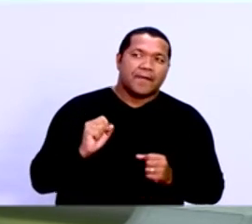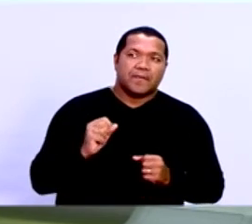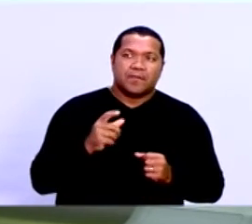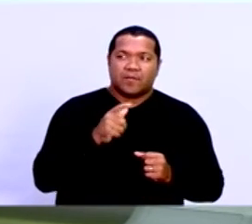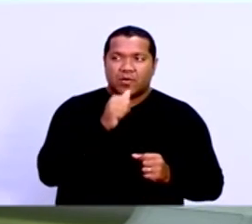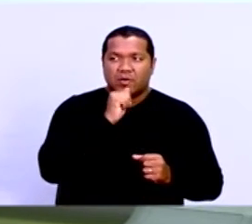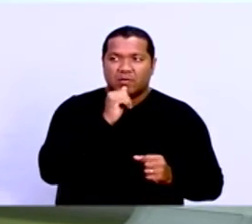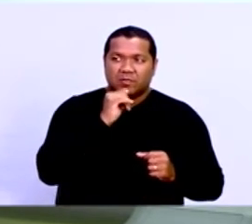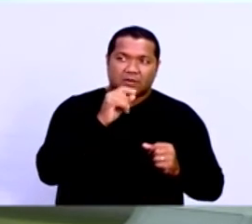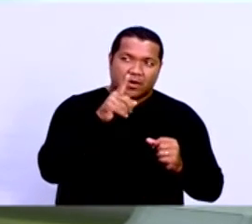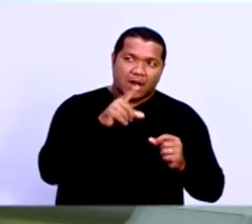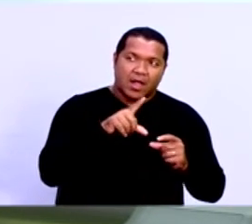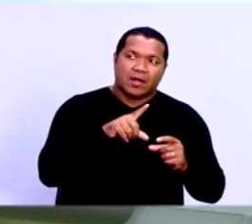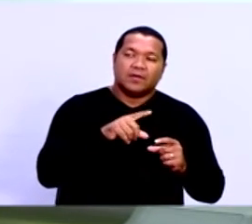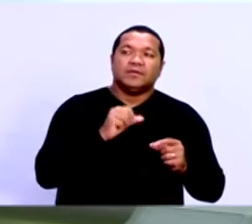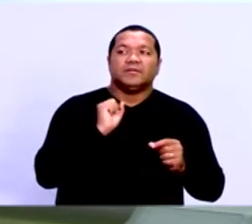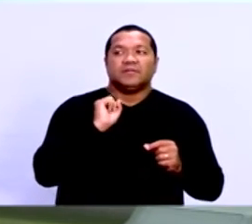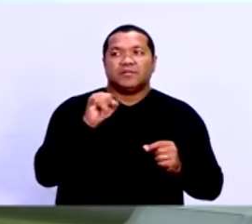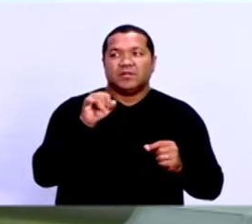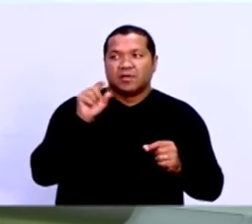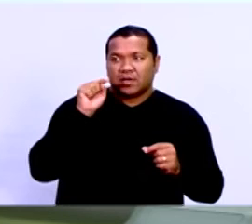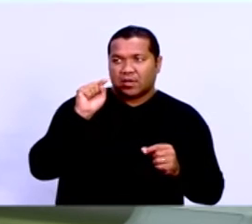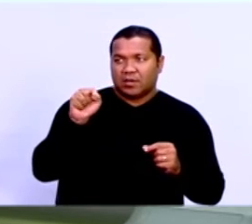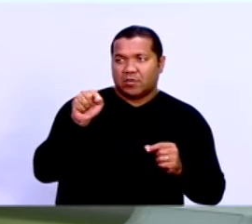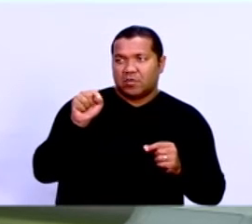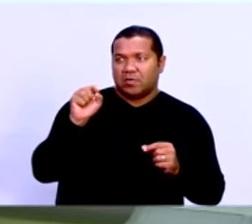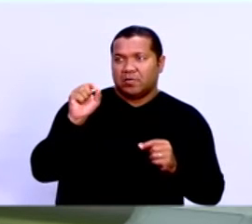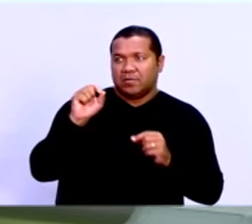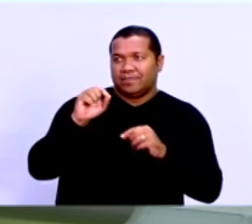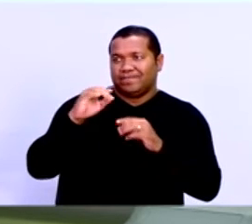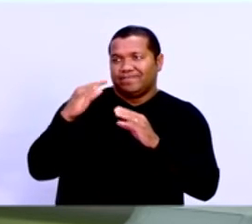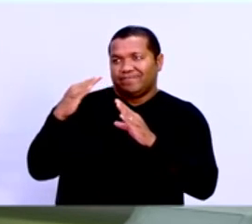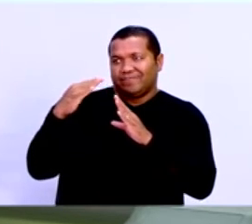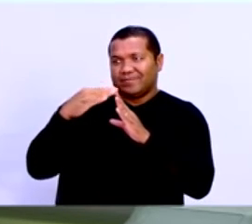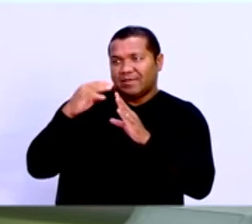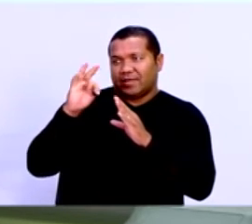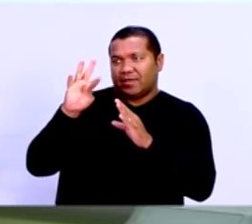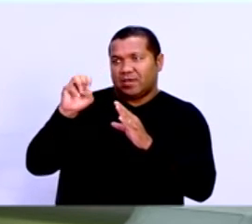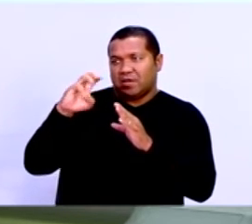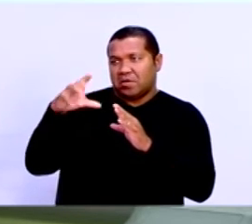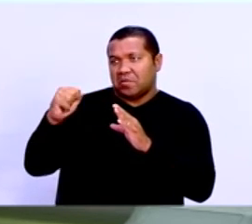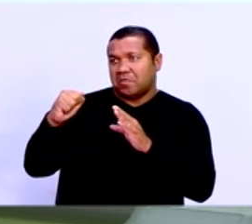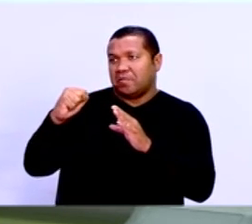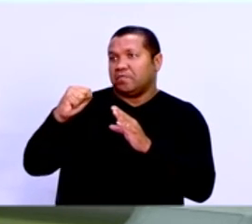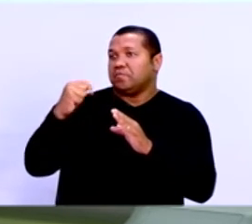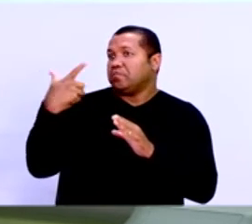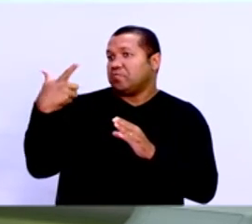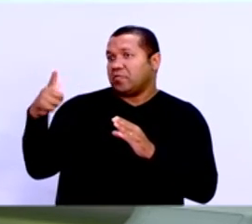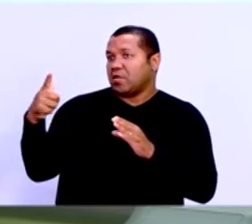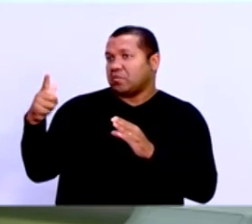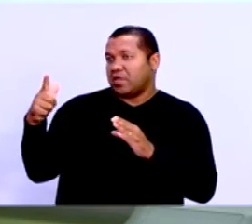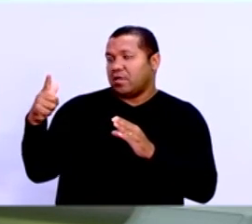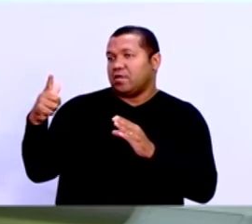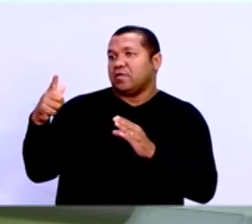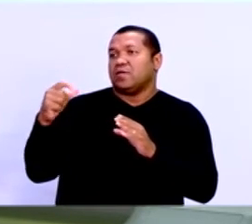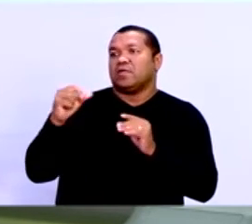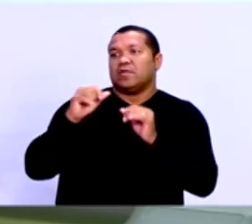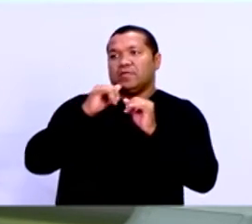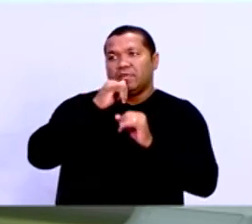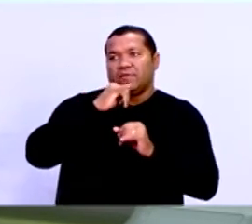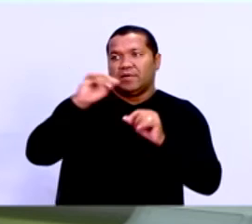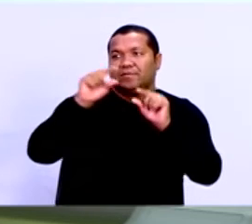construção se clicou na telha e não tiverem estoque então ele vai ter que dar uma mensagem